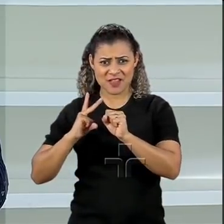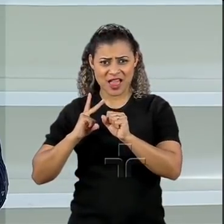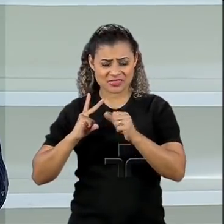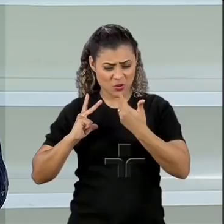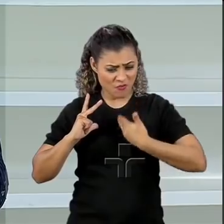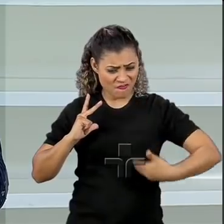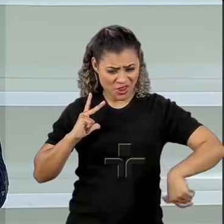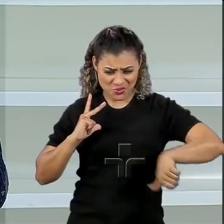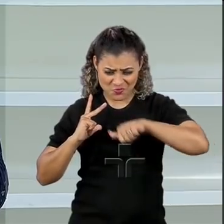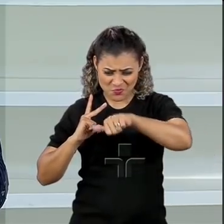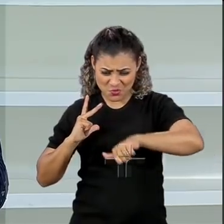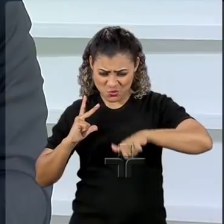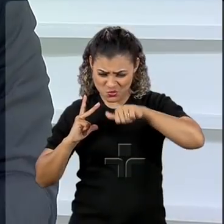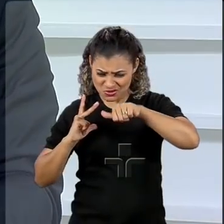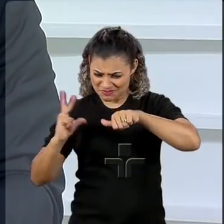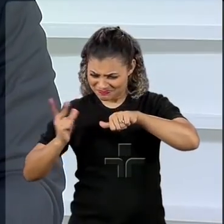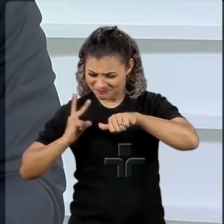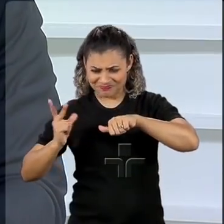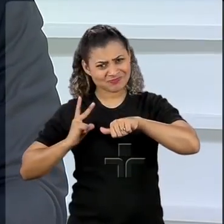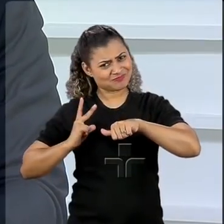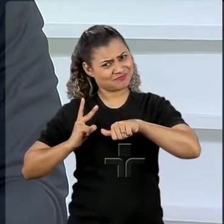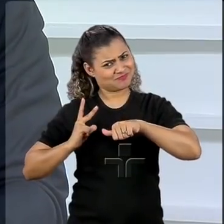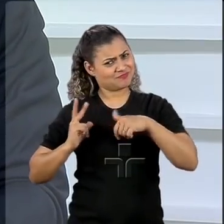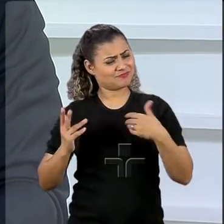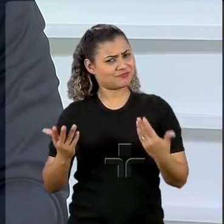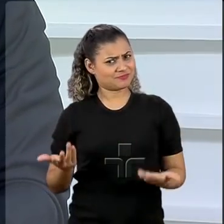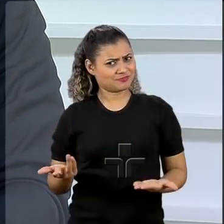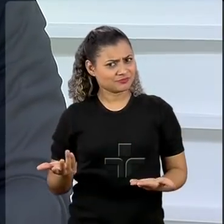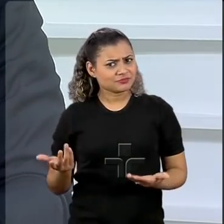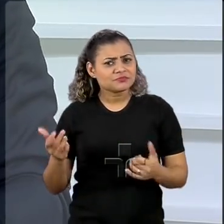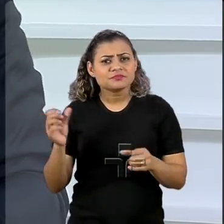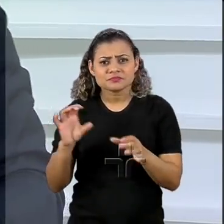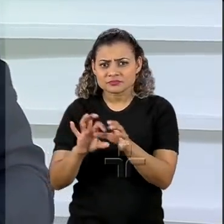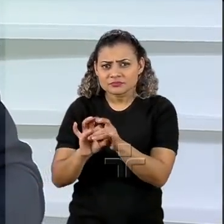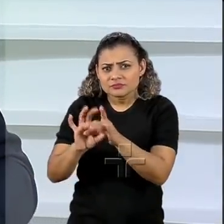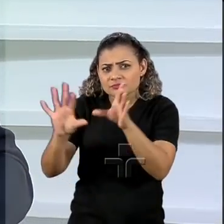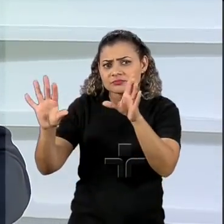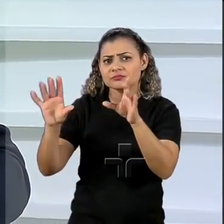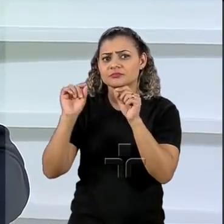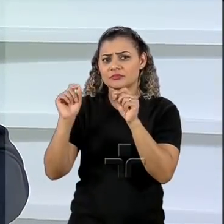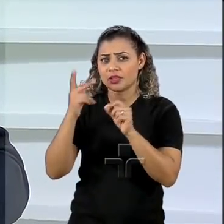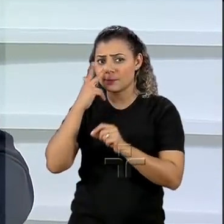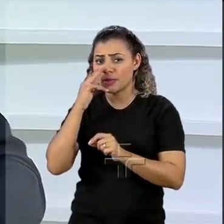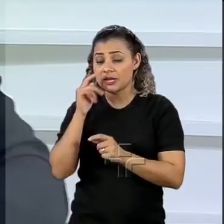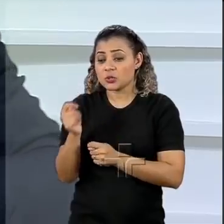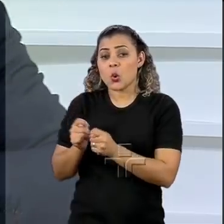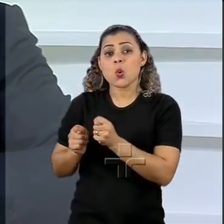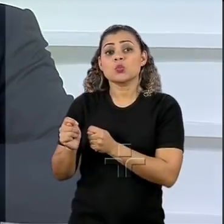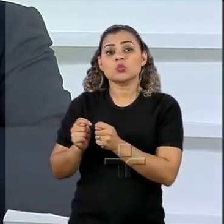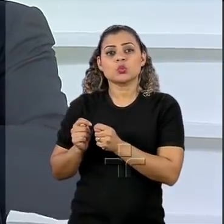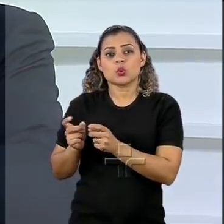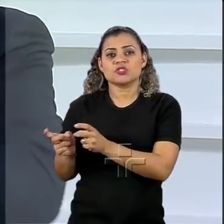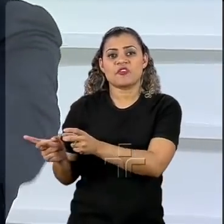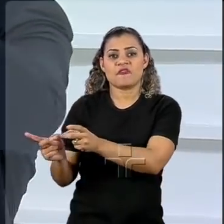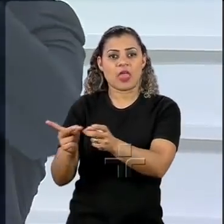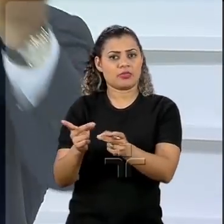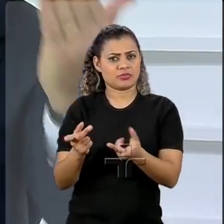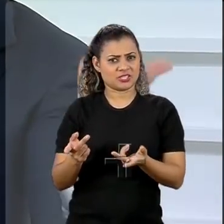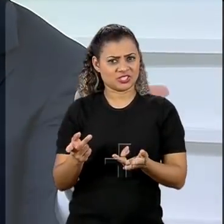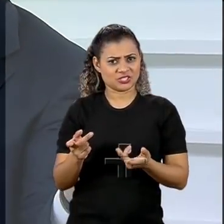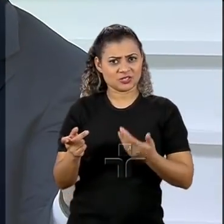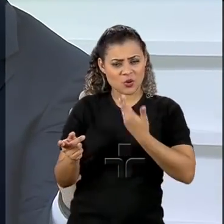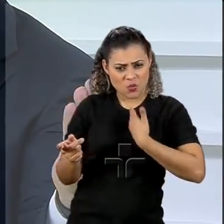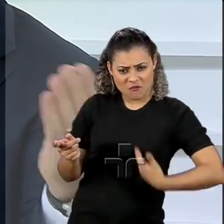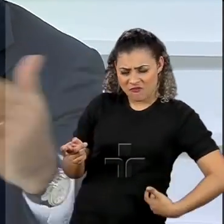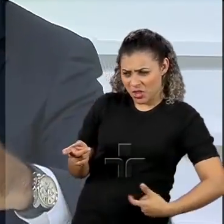venda de ações. Ora, não está aqui autorizada o venda do controle acionário, menos ainda de como essa